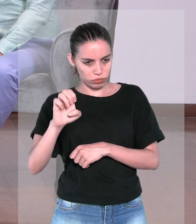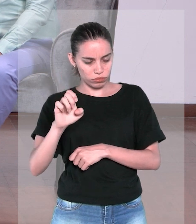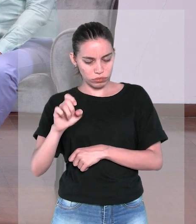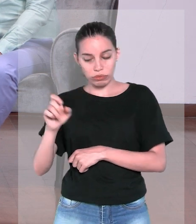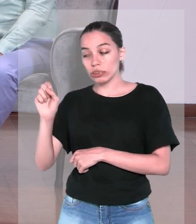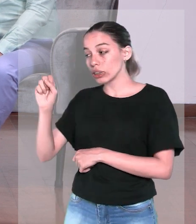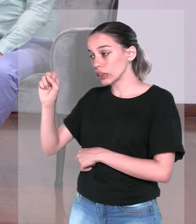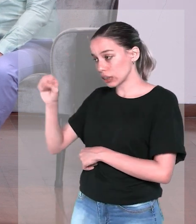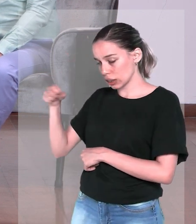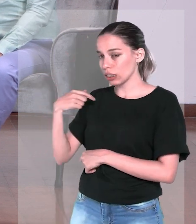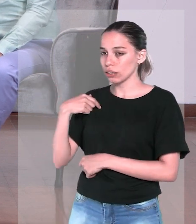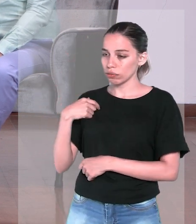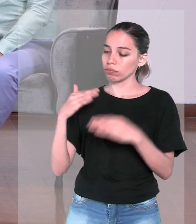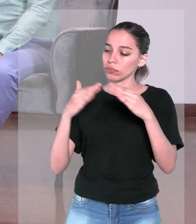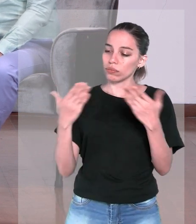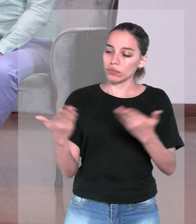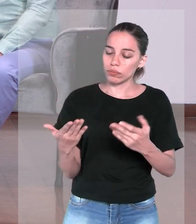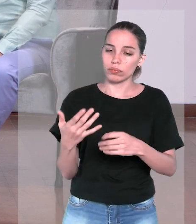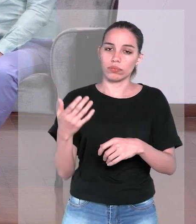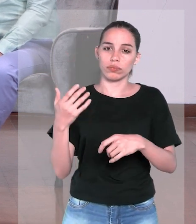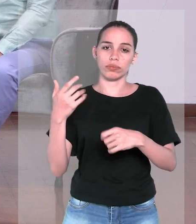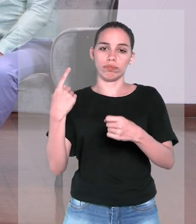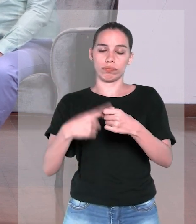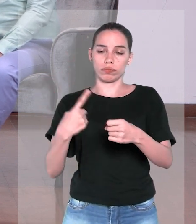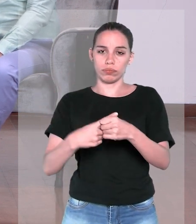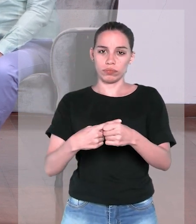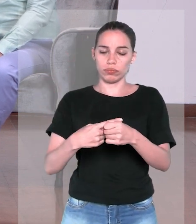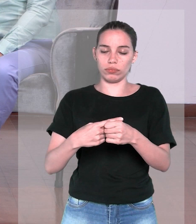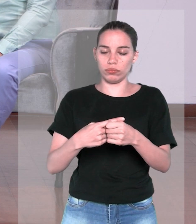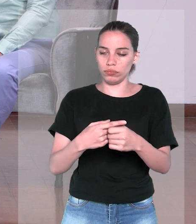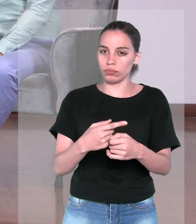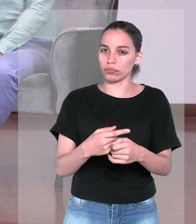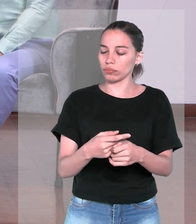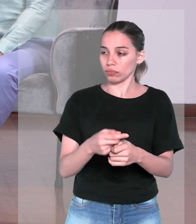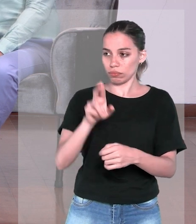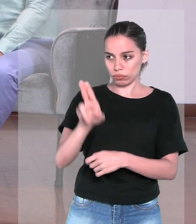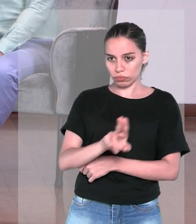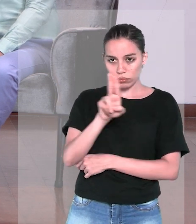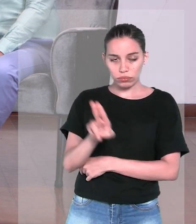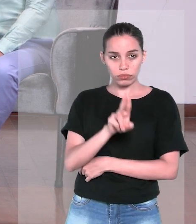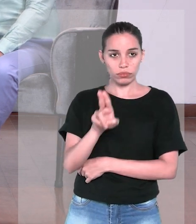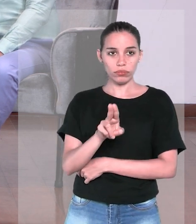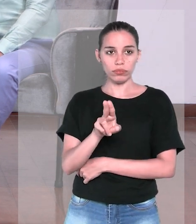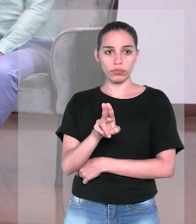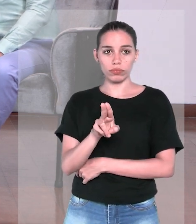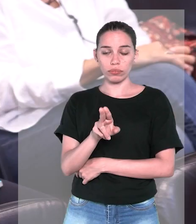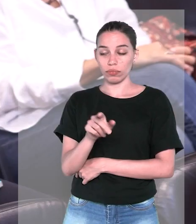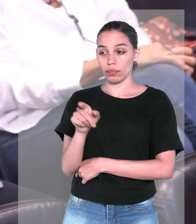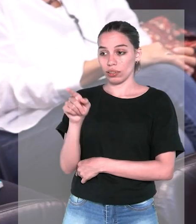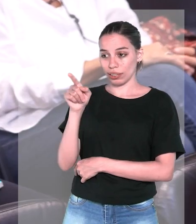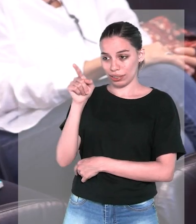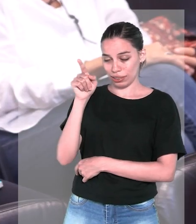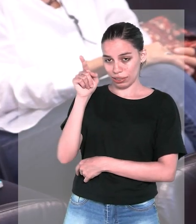uma universidade centenária, a universidade pública mais antiga do estado. Lá eu coordeno o